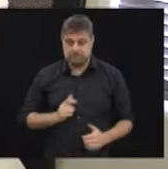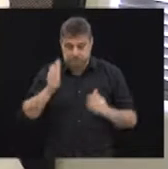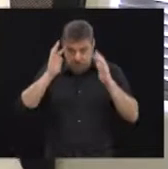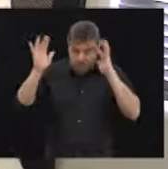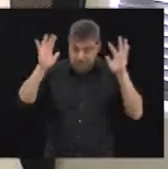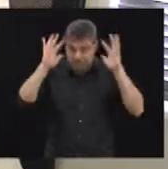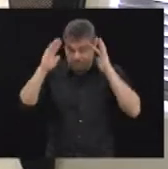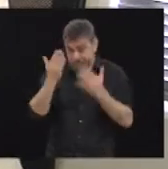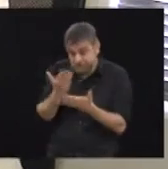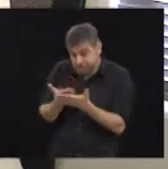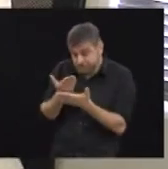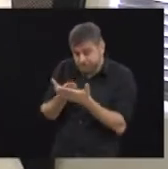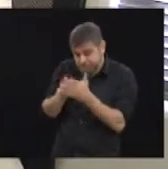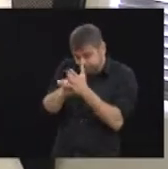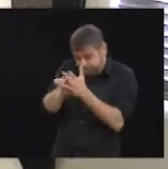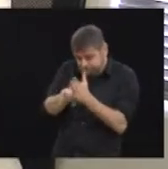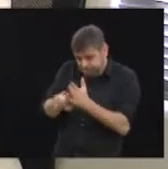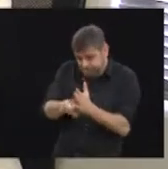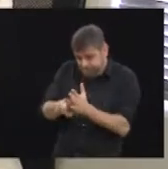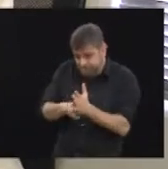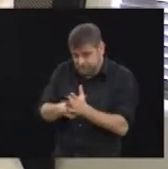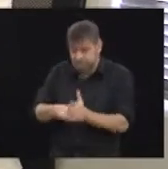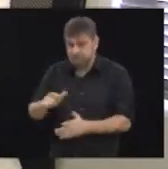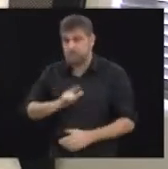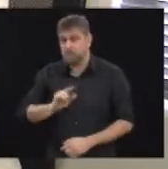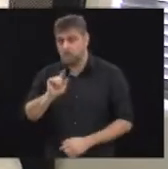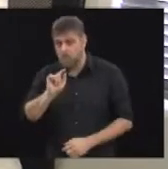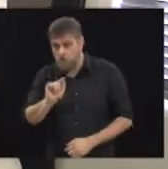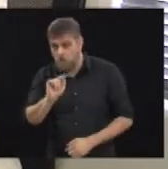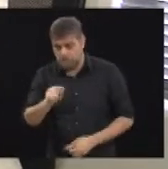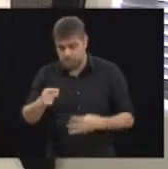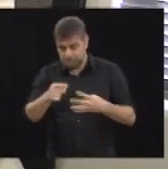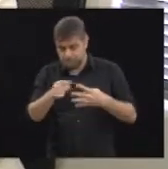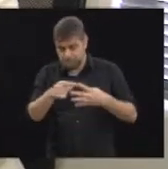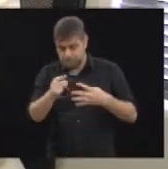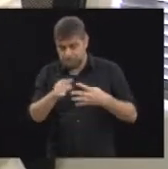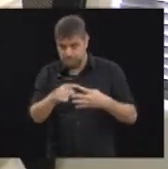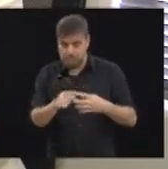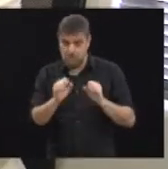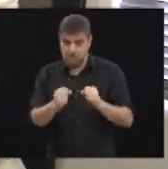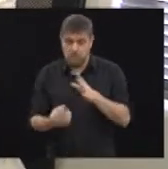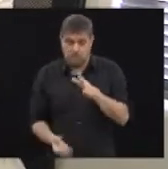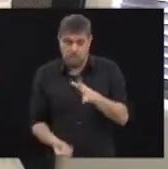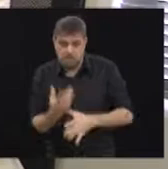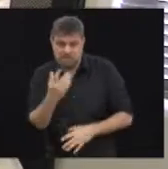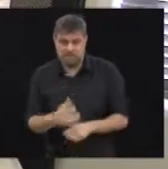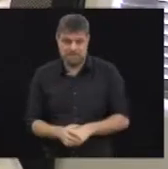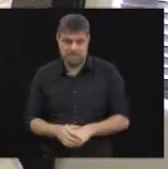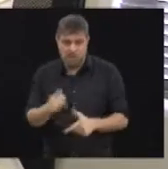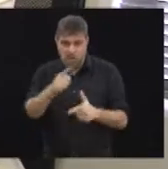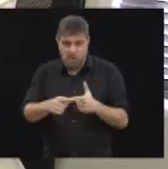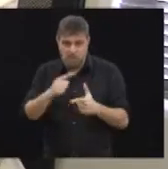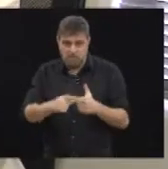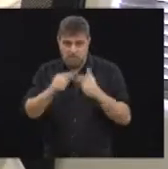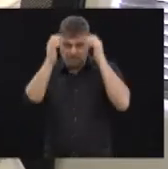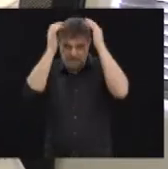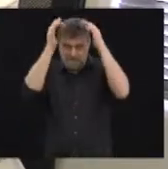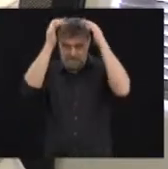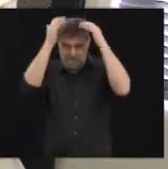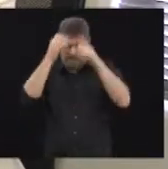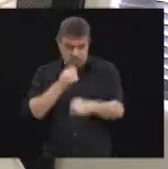Entre as causas estudadas, tem algumas teorias. Uma delas é que houvesse algum